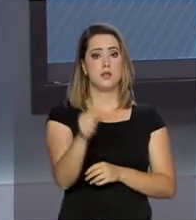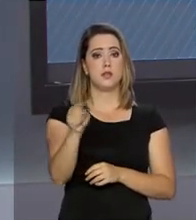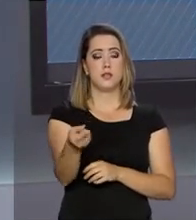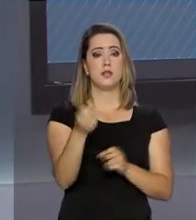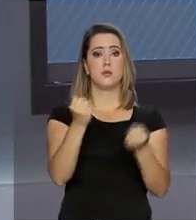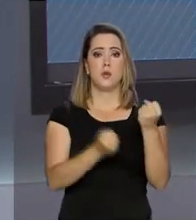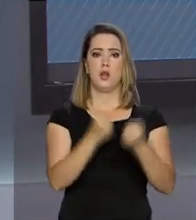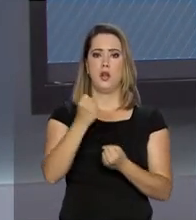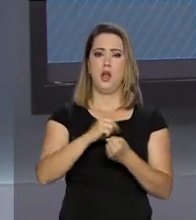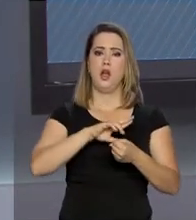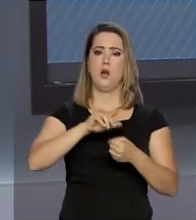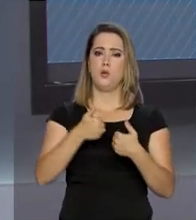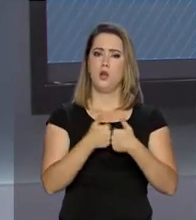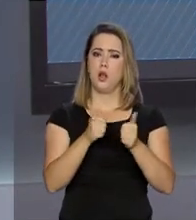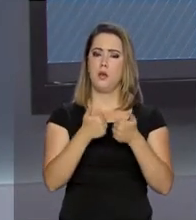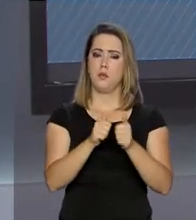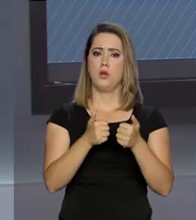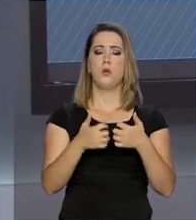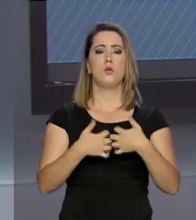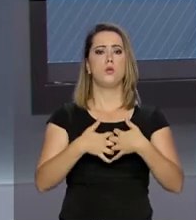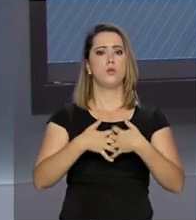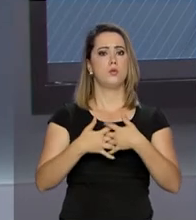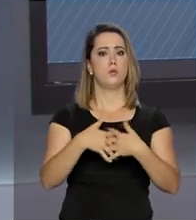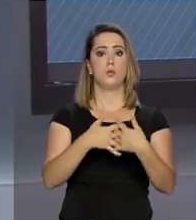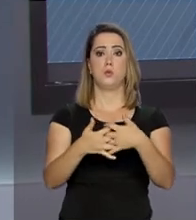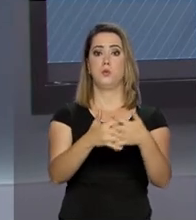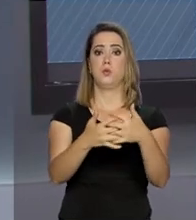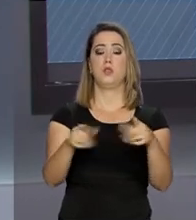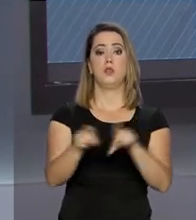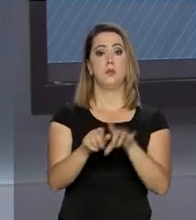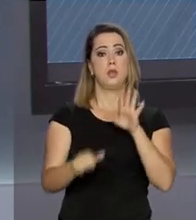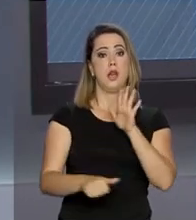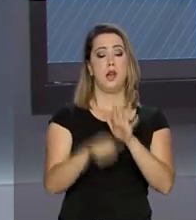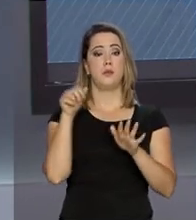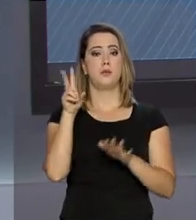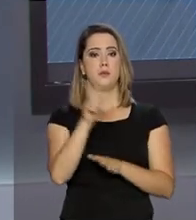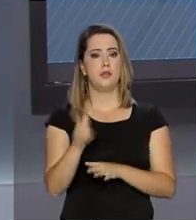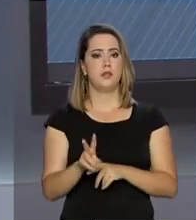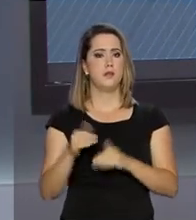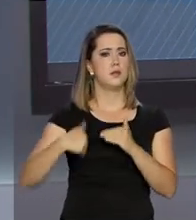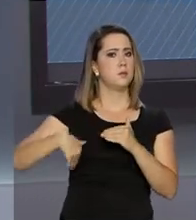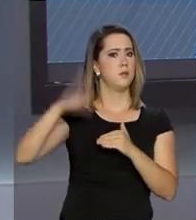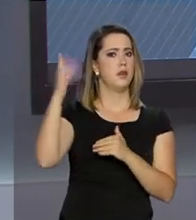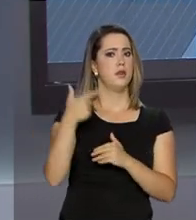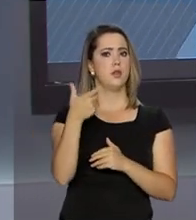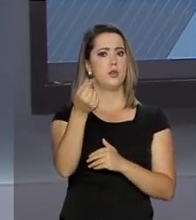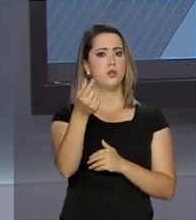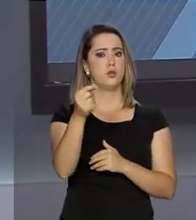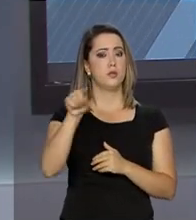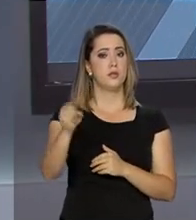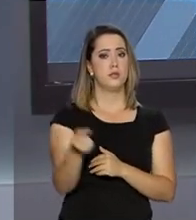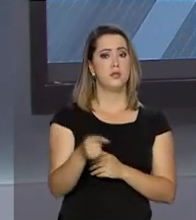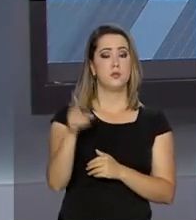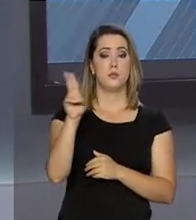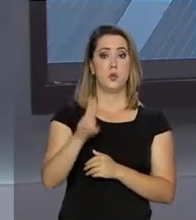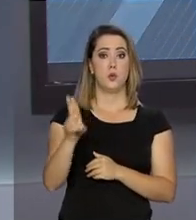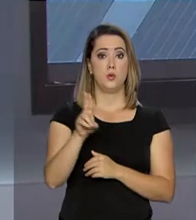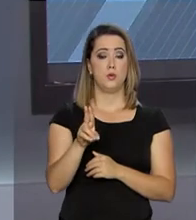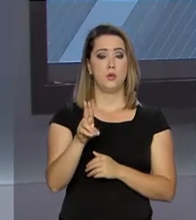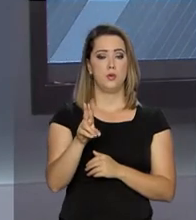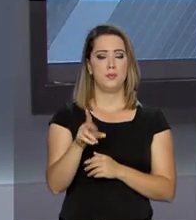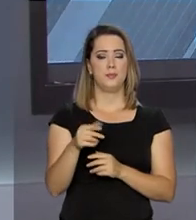e ônibus também foi a primeira vez neste ano que as vendas ultrapassaram 200 mil unidades em agosto